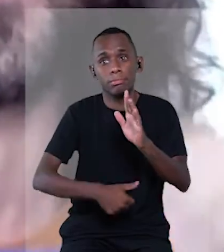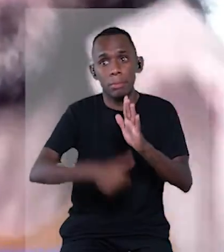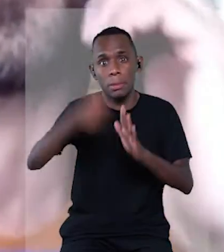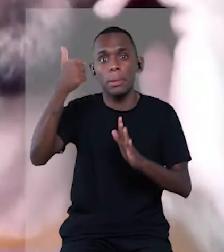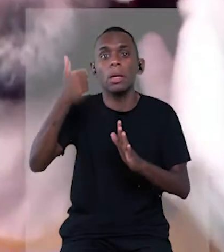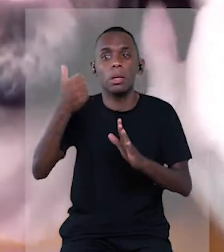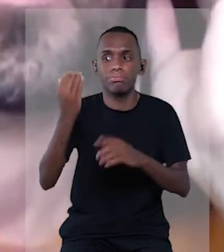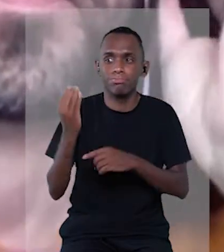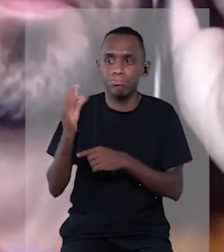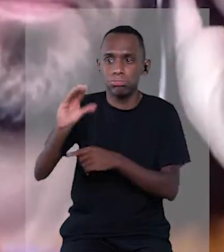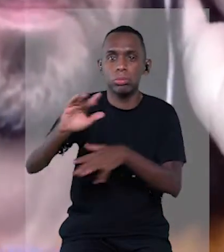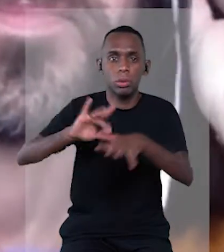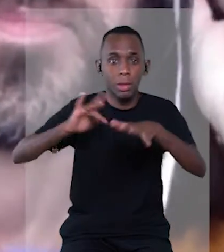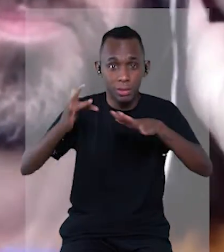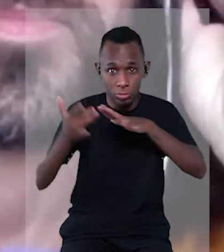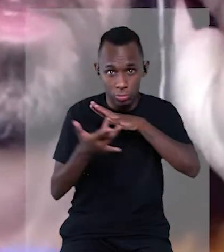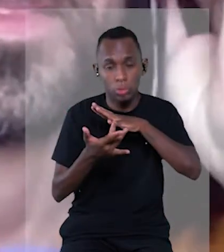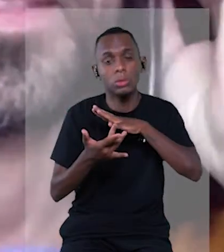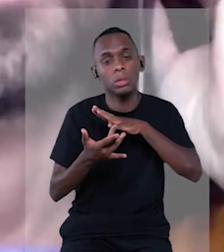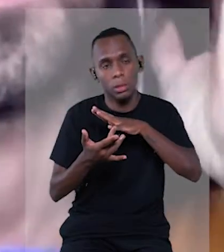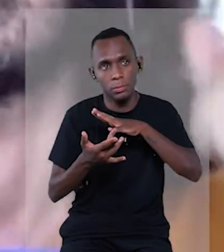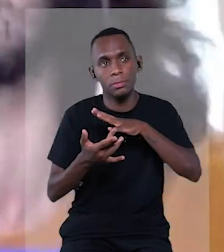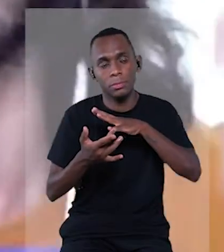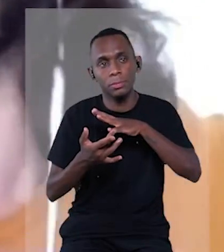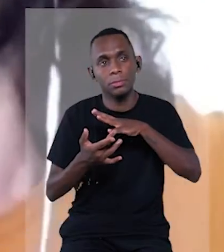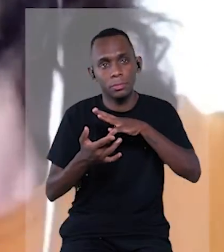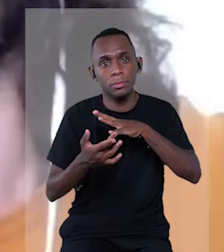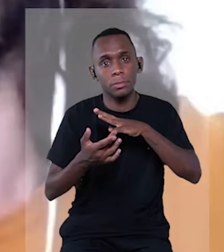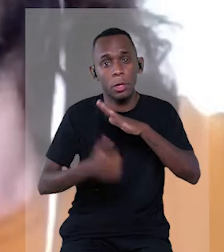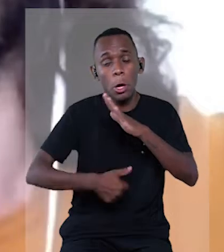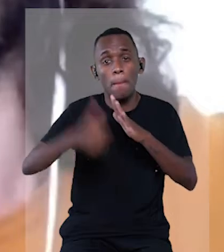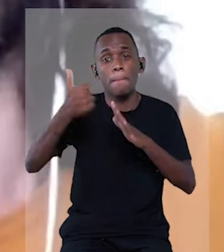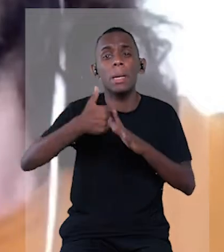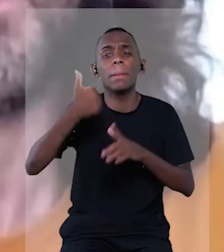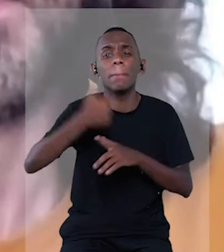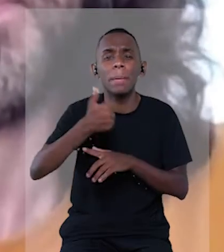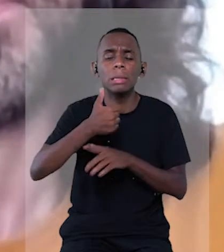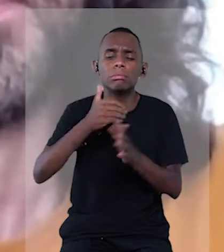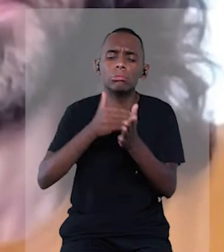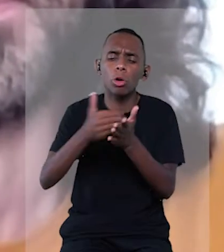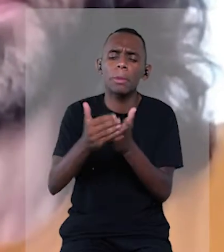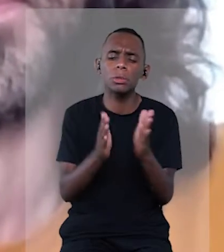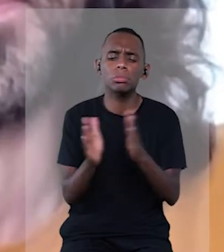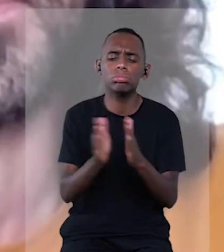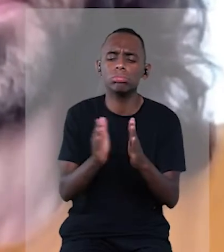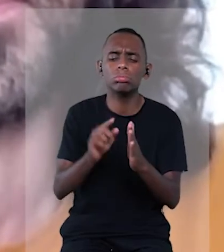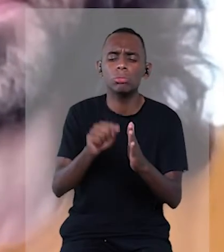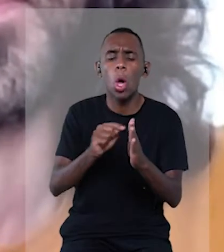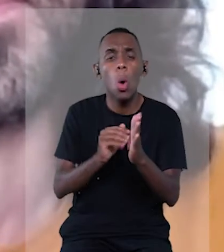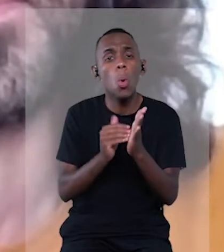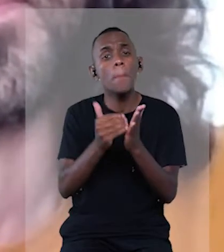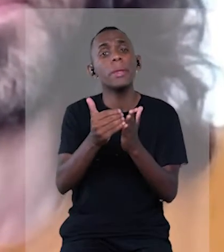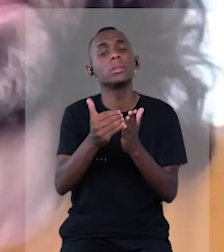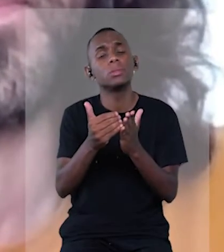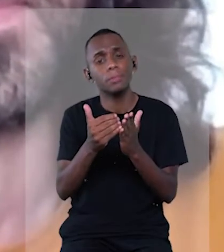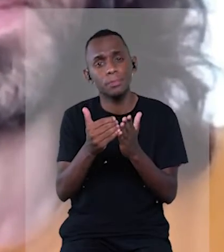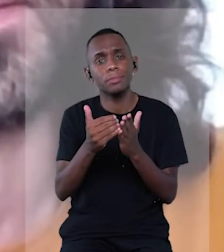você publicou nas redes sociais, né? Sim. Esse primeiro início ali de